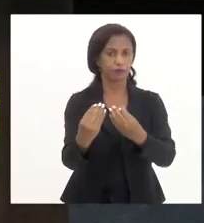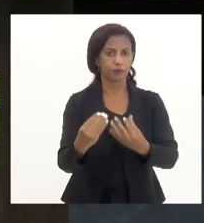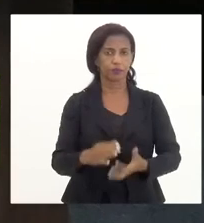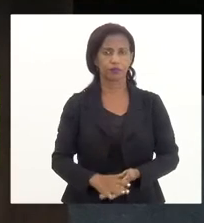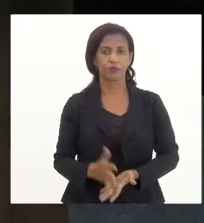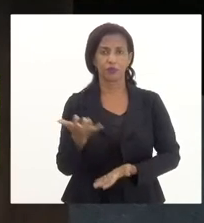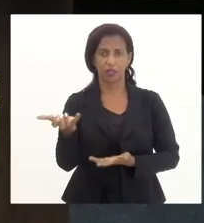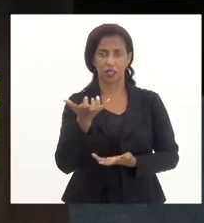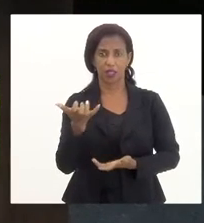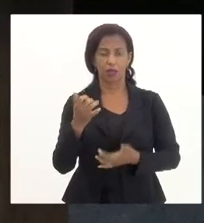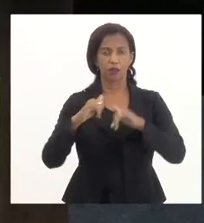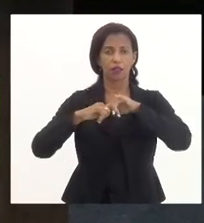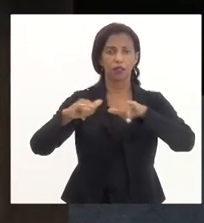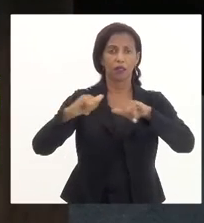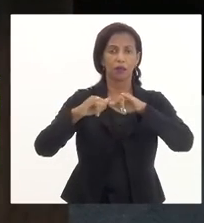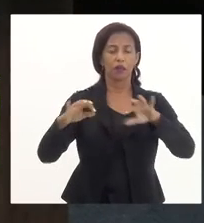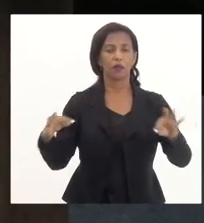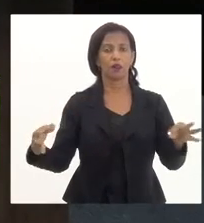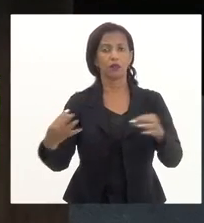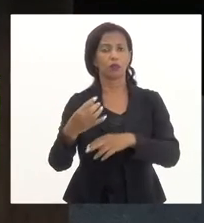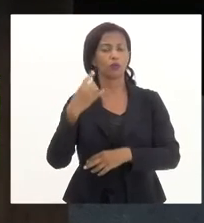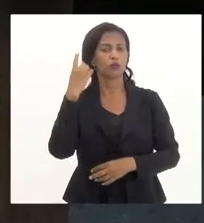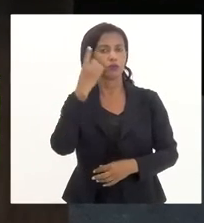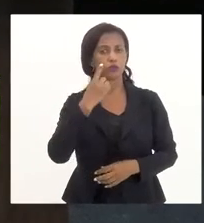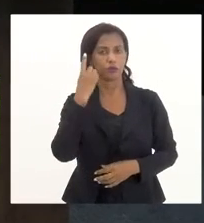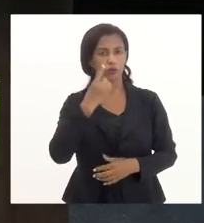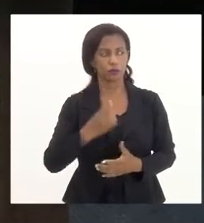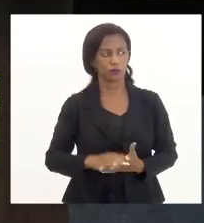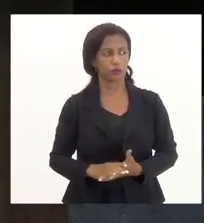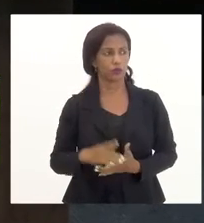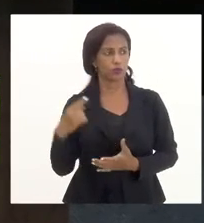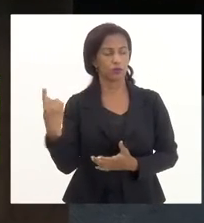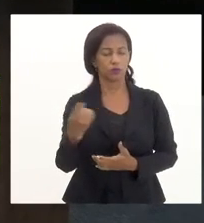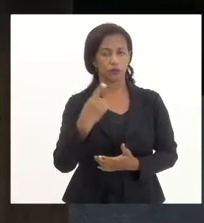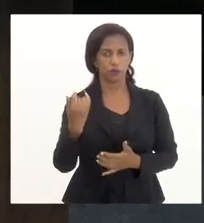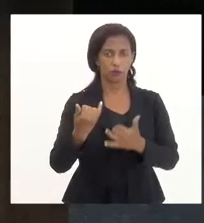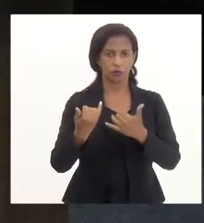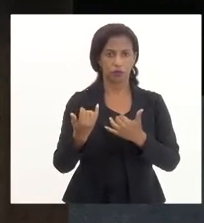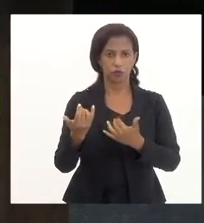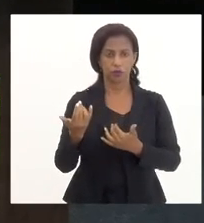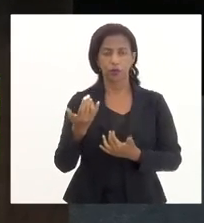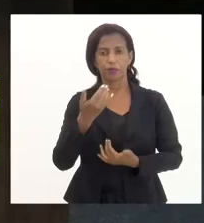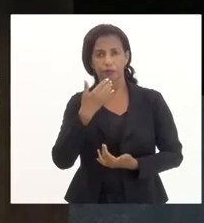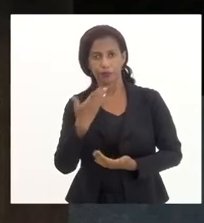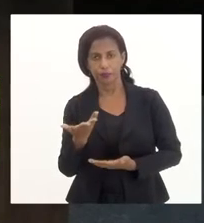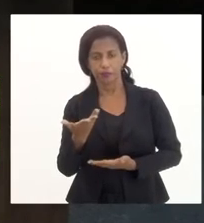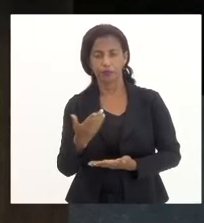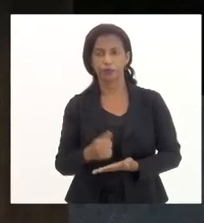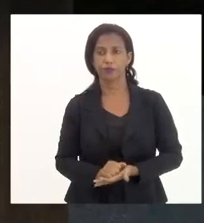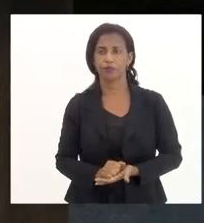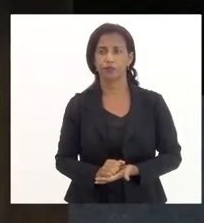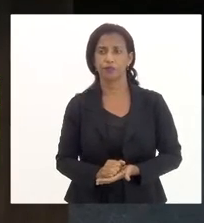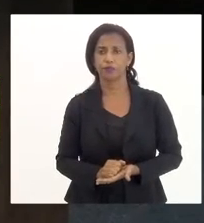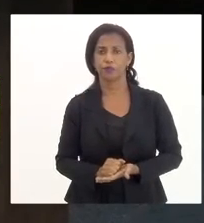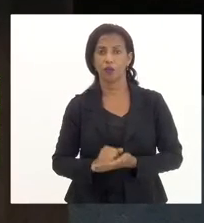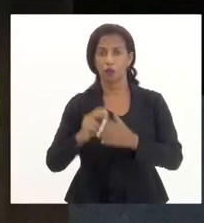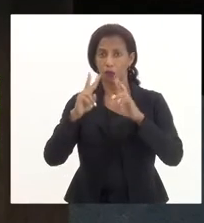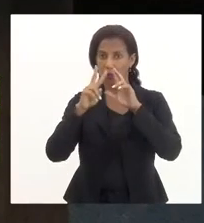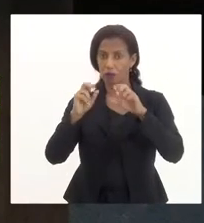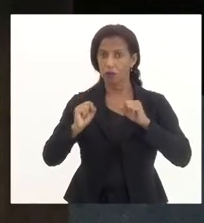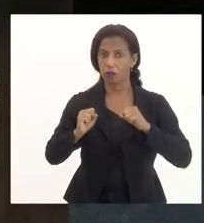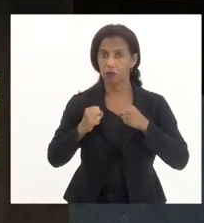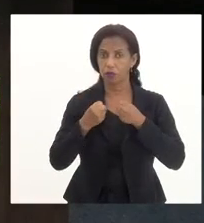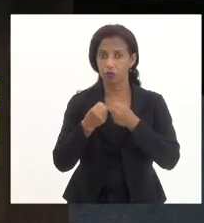queremos deixar essa um dos deputados que nós contamos contamos é com essa